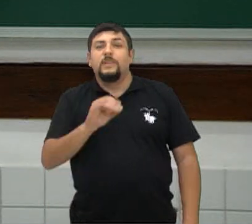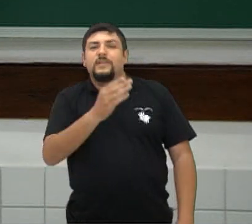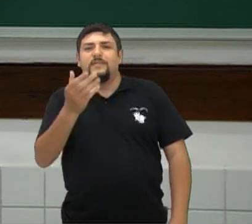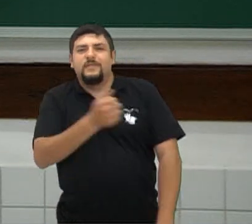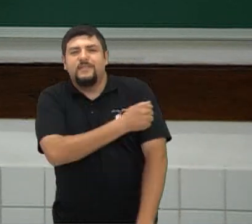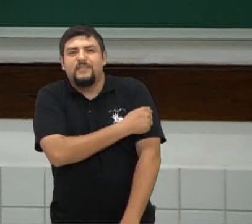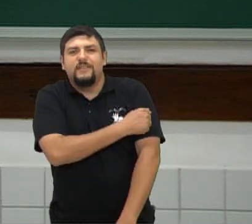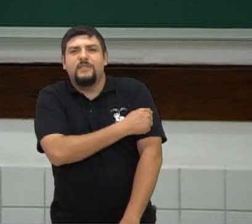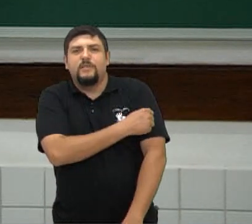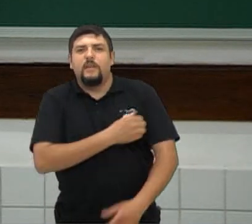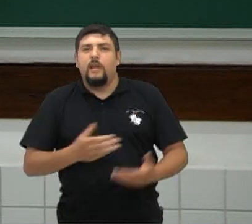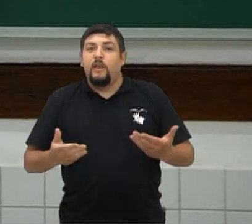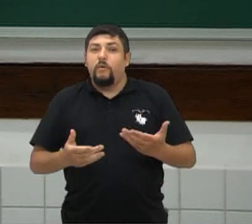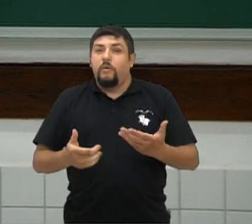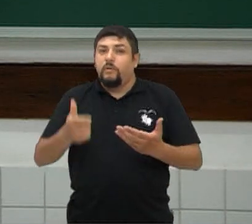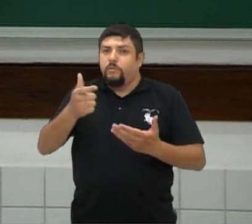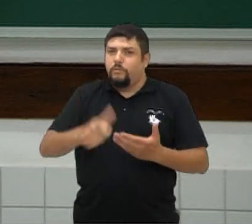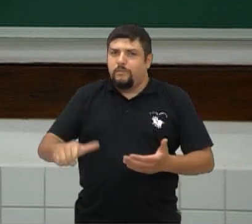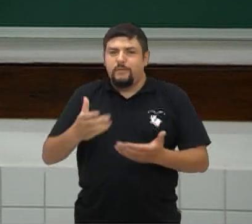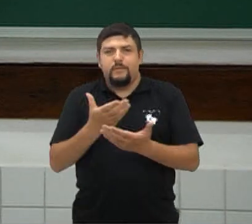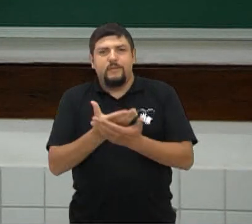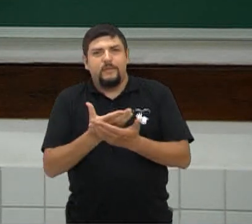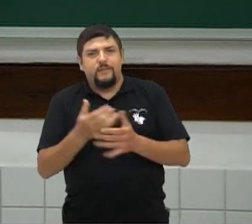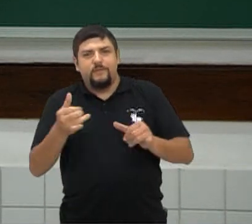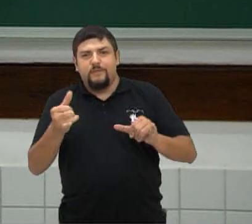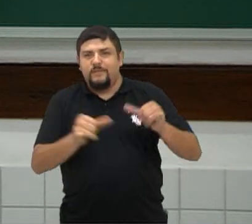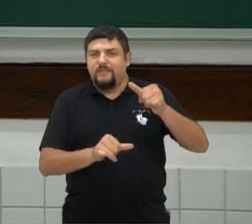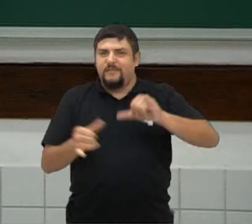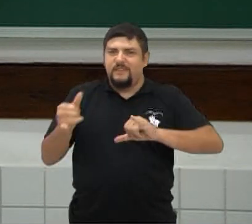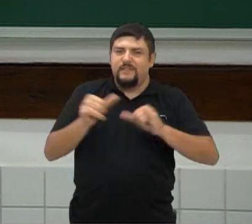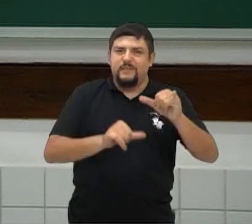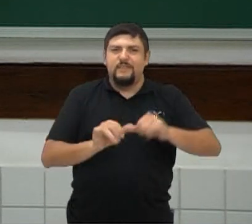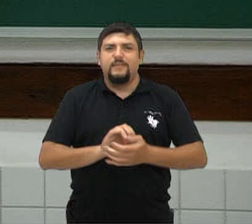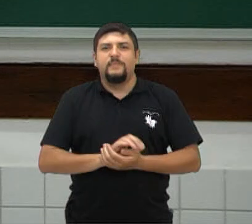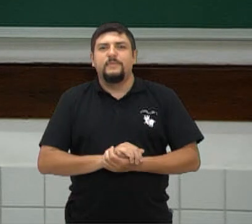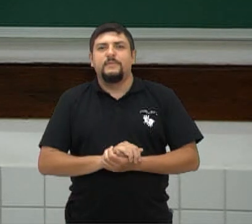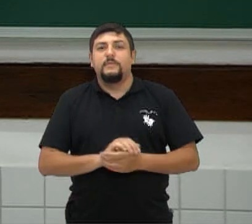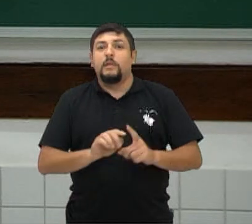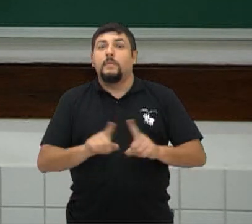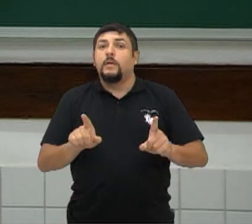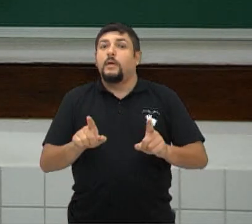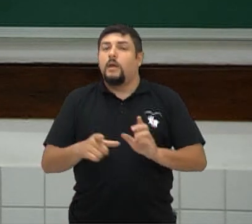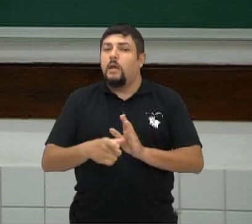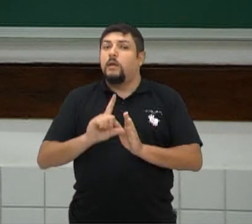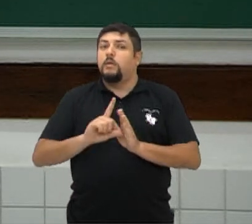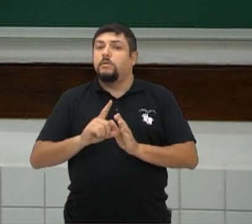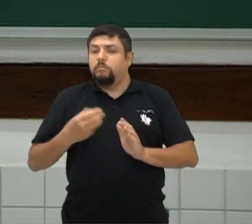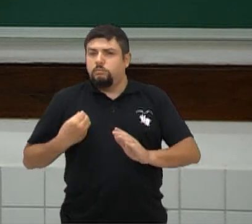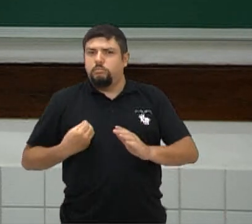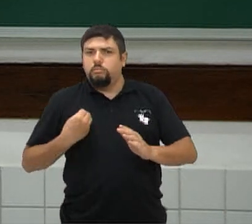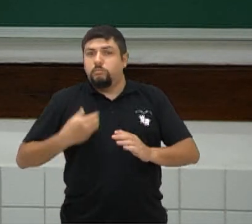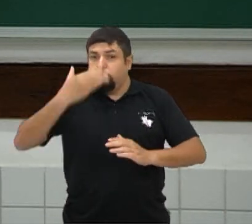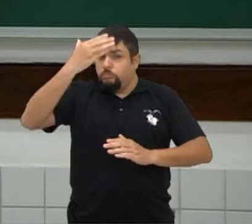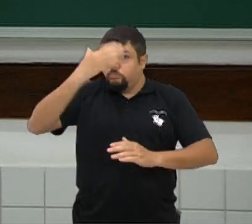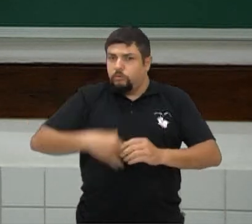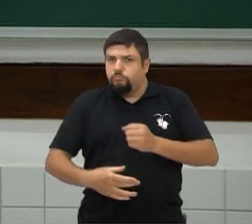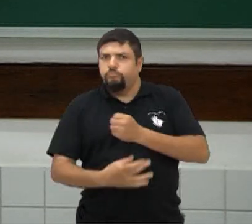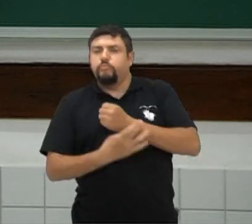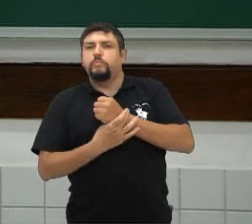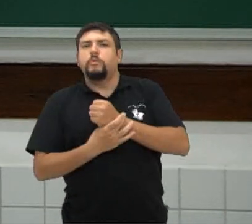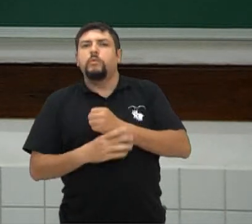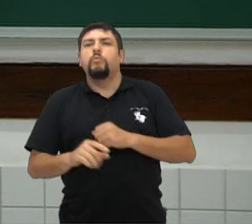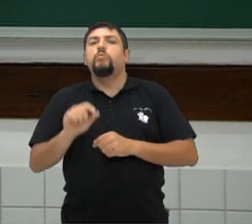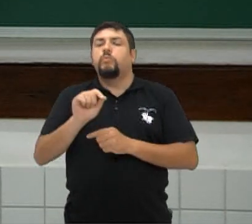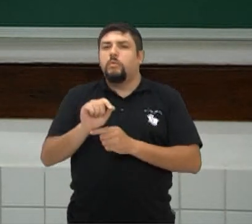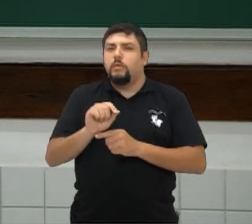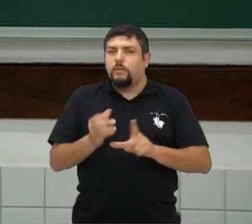alunos! Vamos para mais uma aula de Química. Mas antes, para garantir a sua presença, faça a atividade que está no link